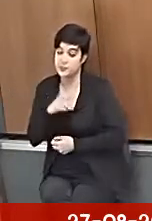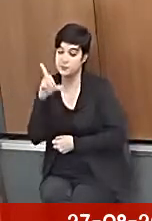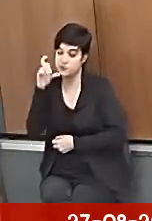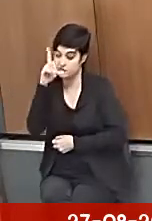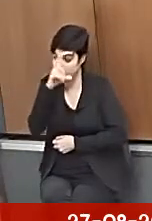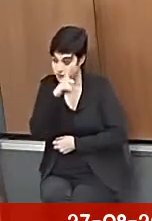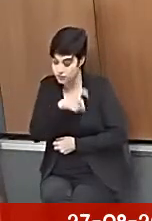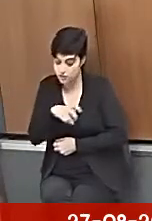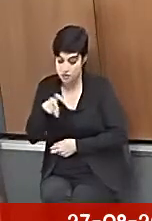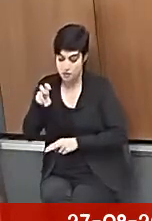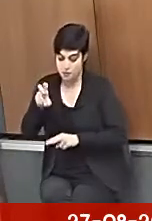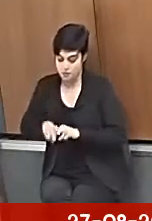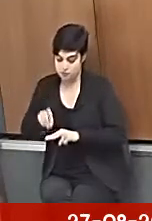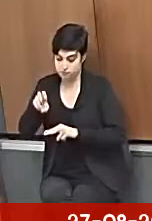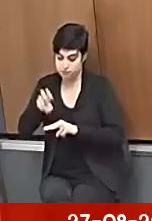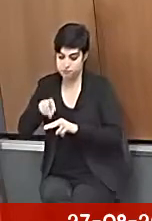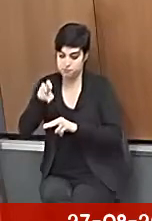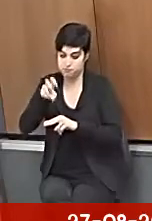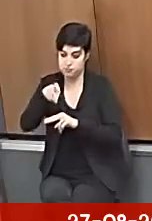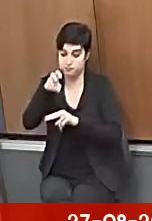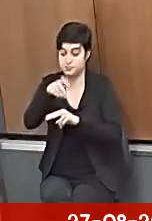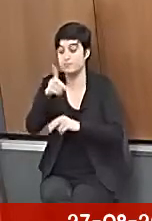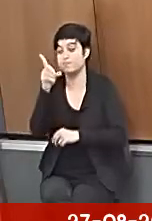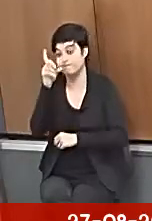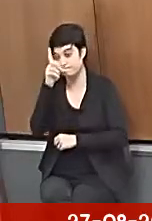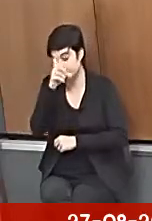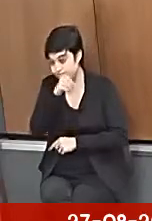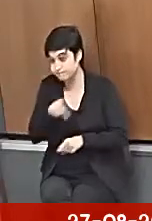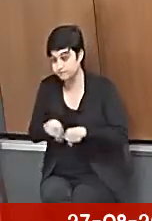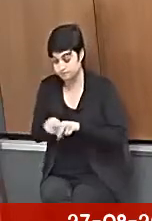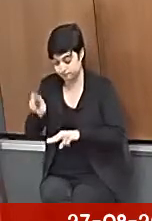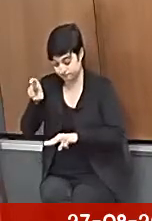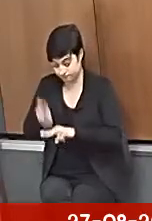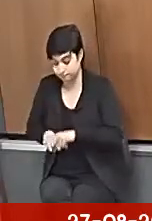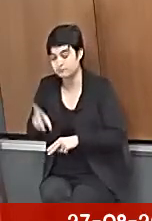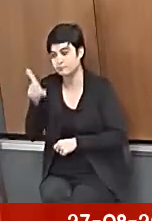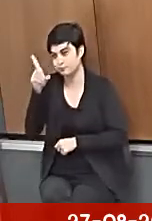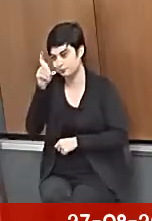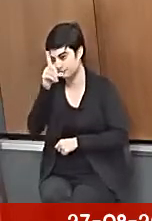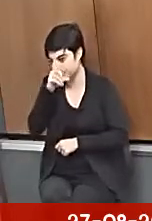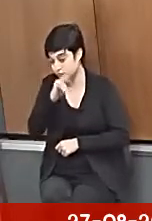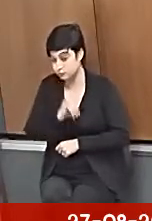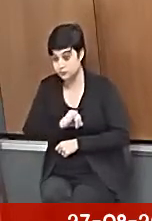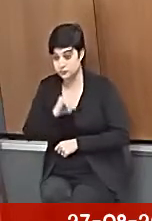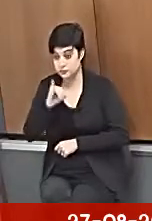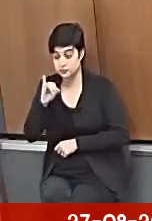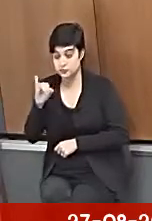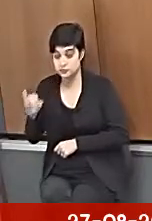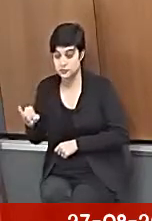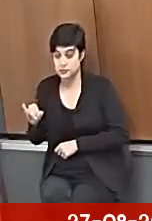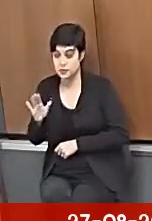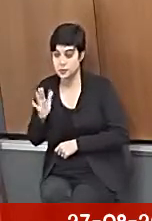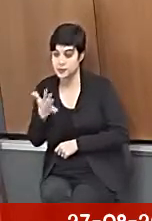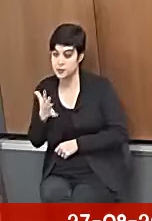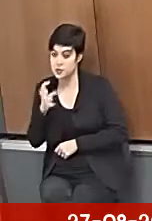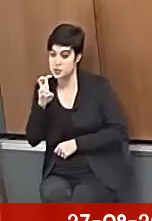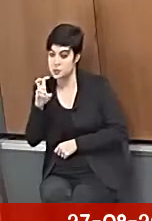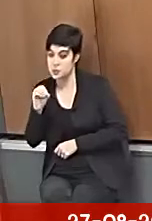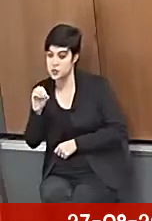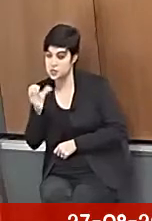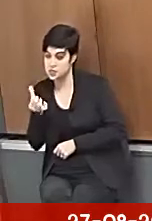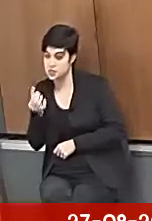subir e descer de grau você tem dificuldade do assento se o estádio de futebol estiver com a capacidade de 50 60